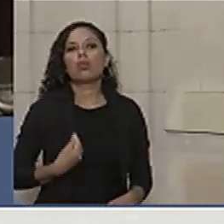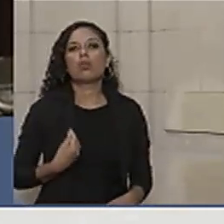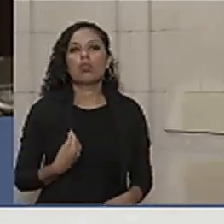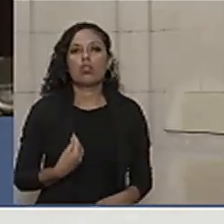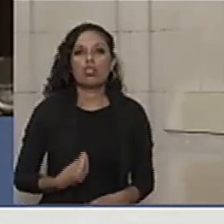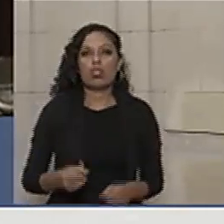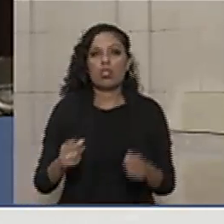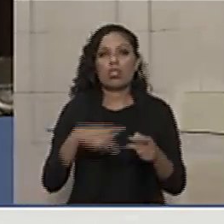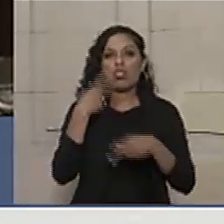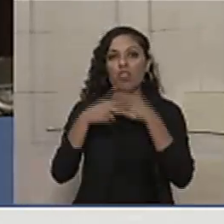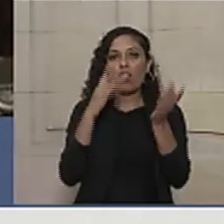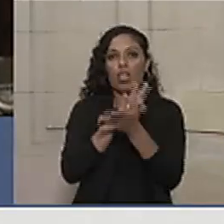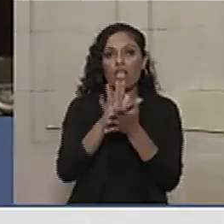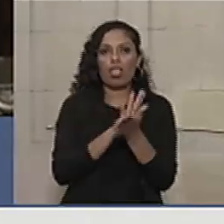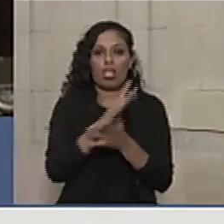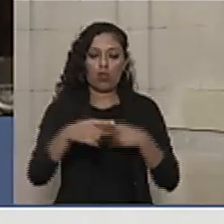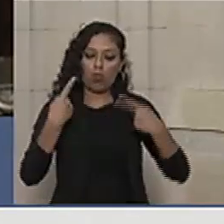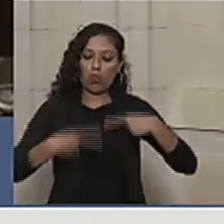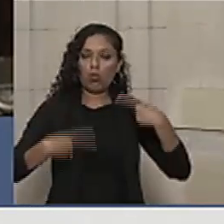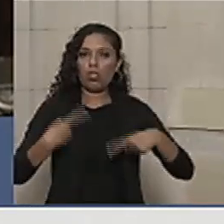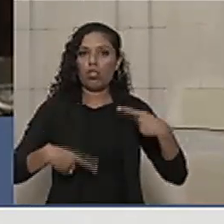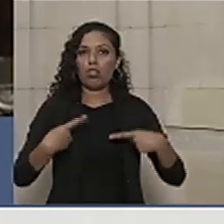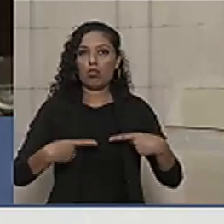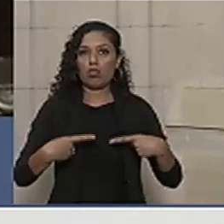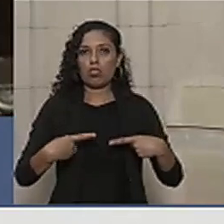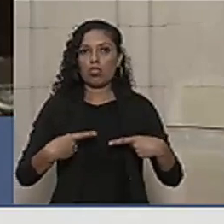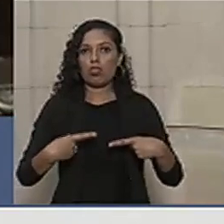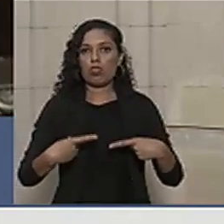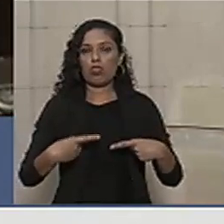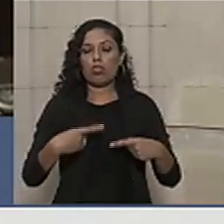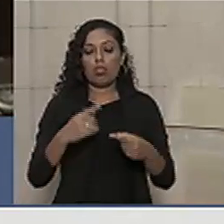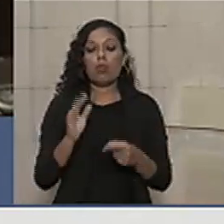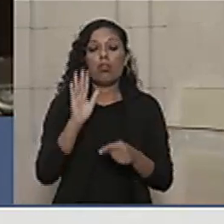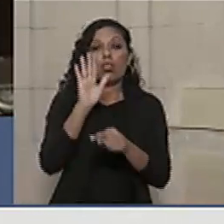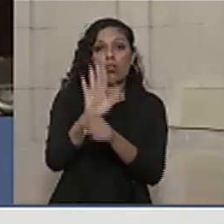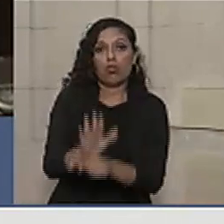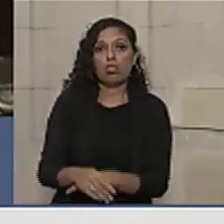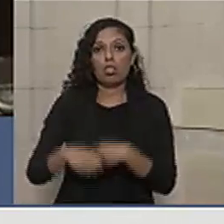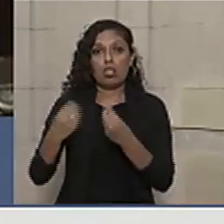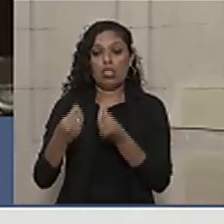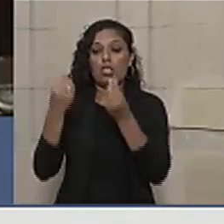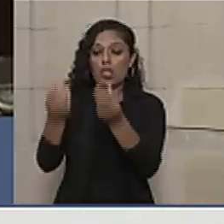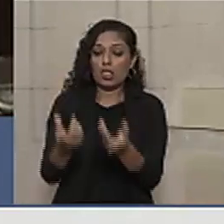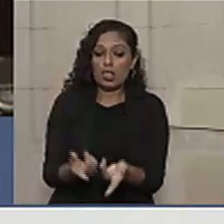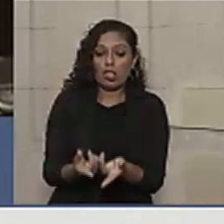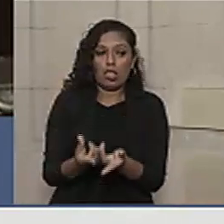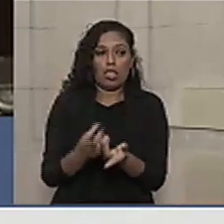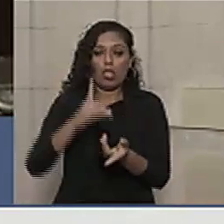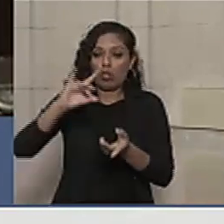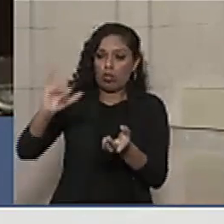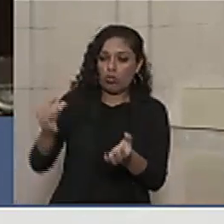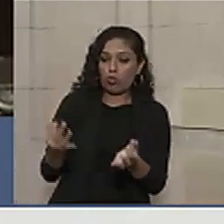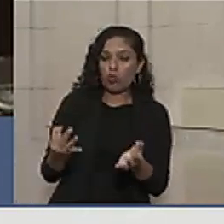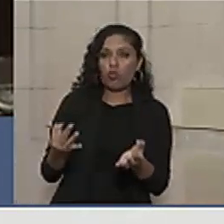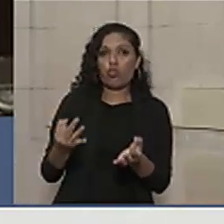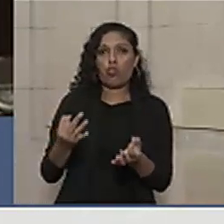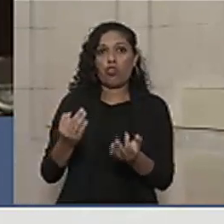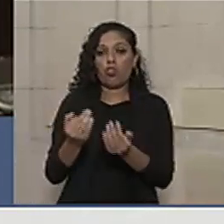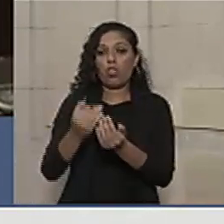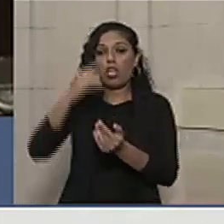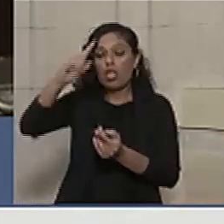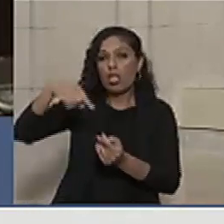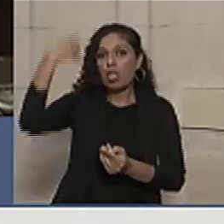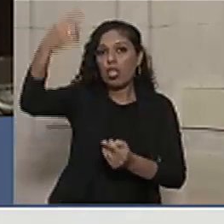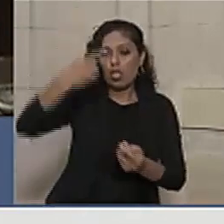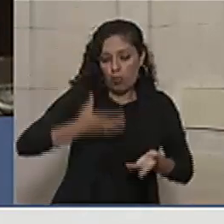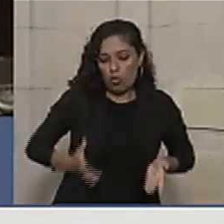se fala, não se tem políticas públicas para garantir o momento que a mulher chega na menopausa.